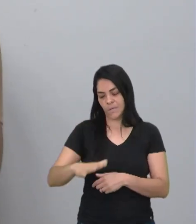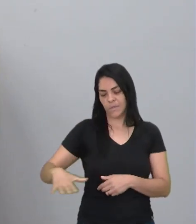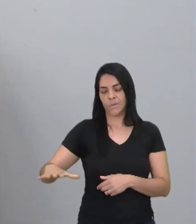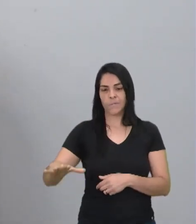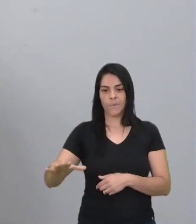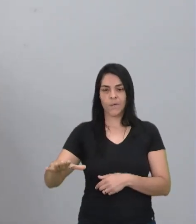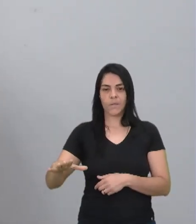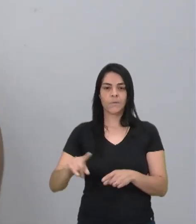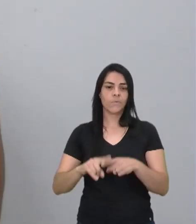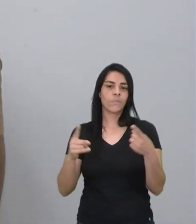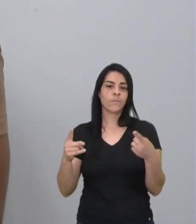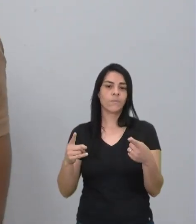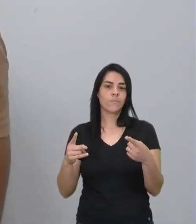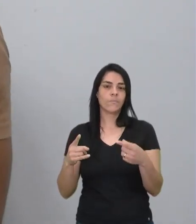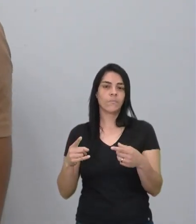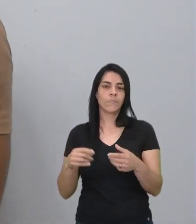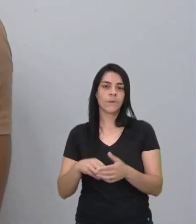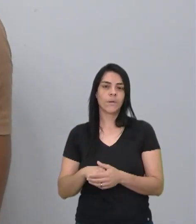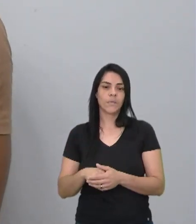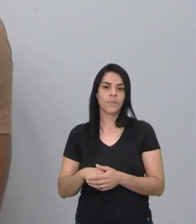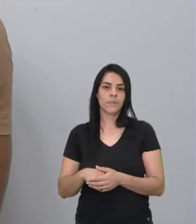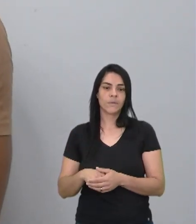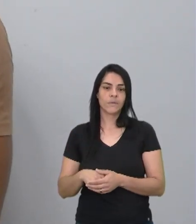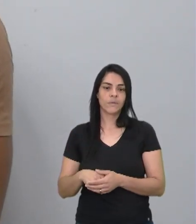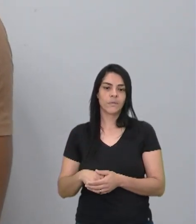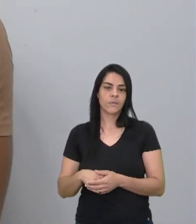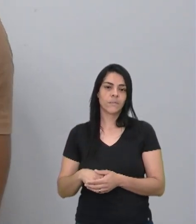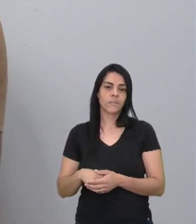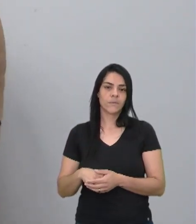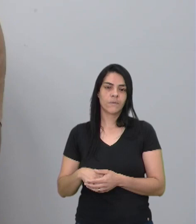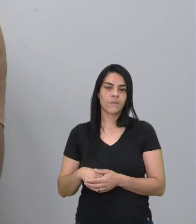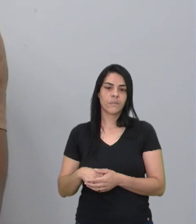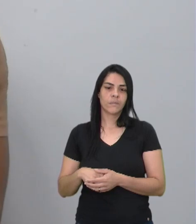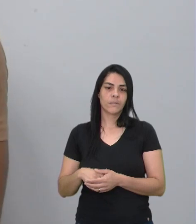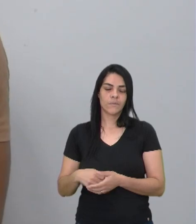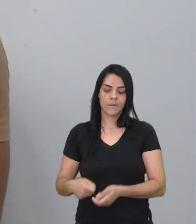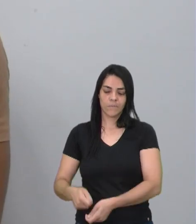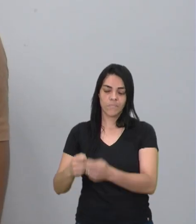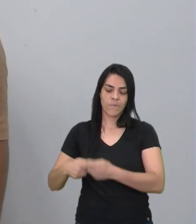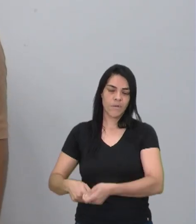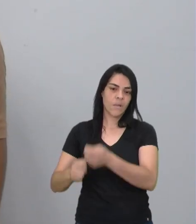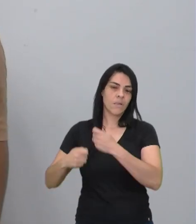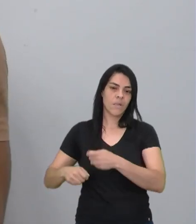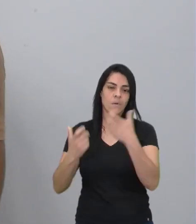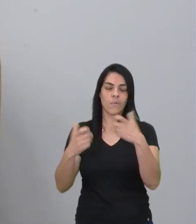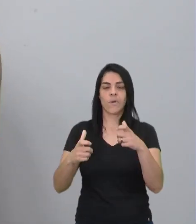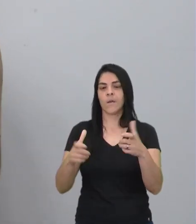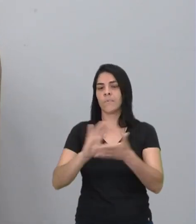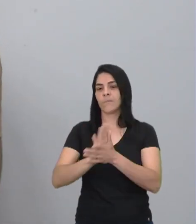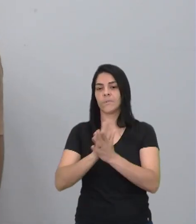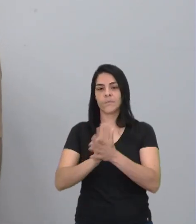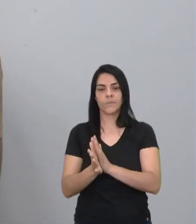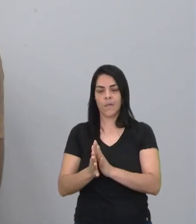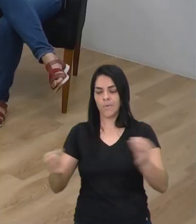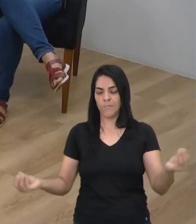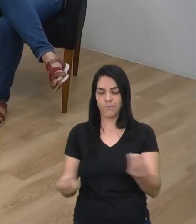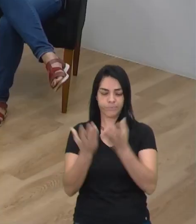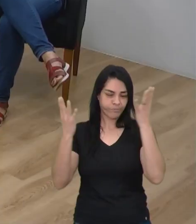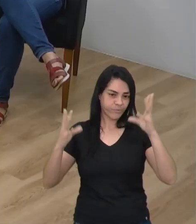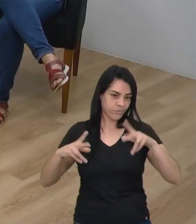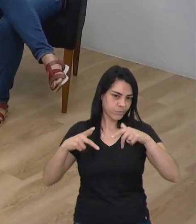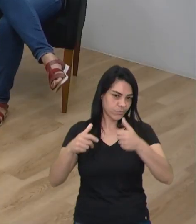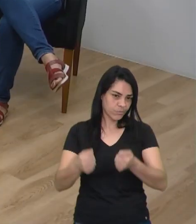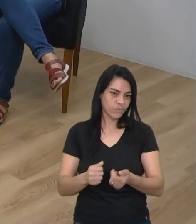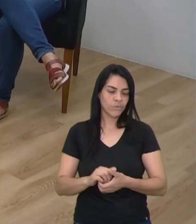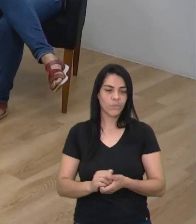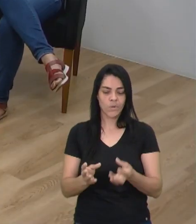arqueológicos, você vai escavar sem ter uma análise de onde o local. Você vai acabar com... Não, você acaba explodindo tudo. Não, ainda quando você fala em